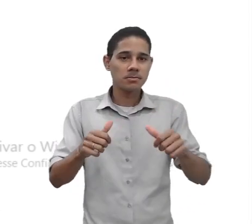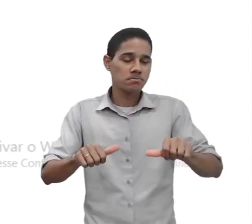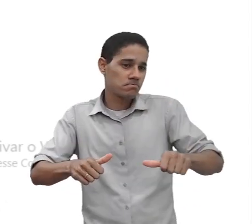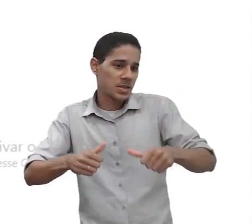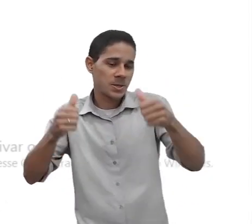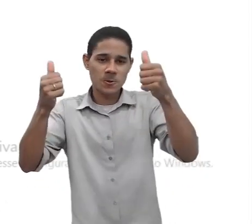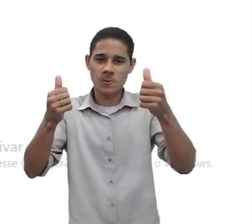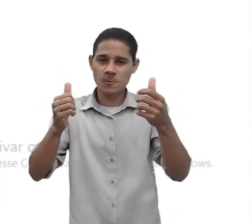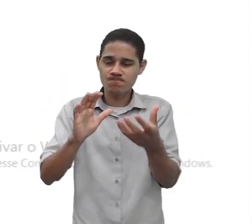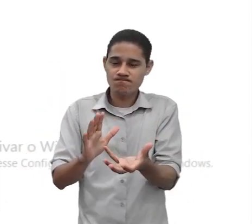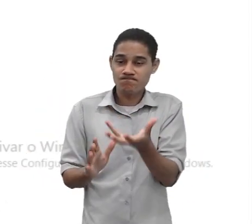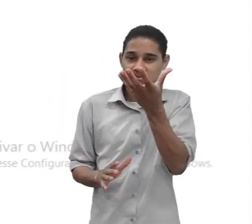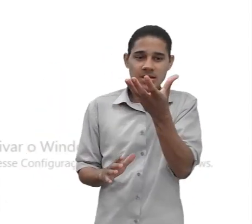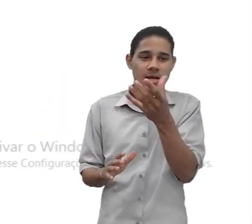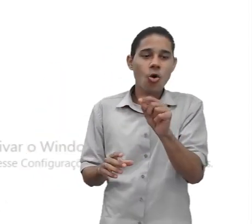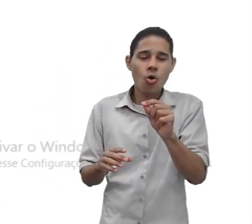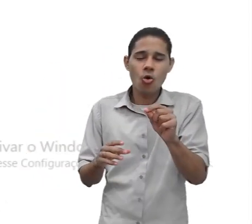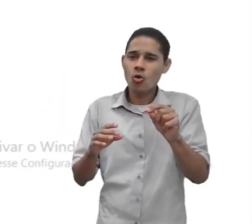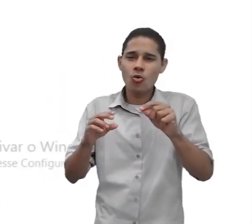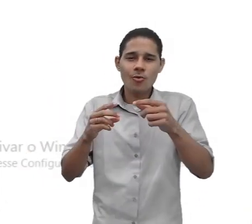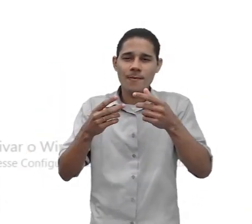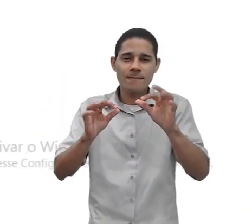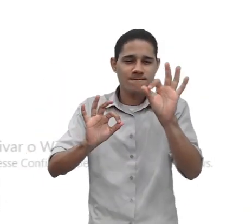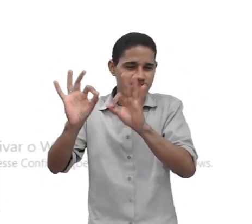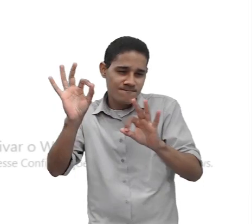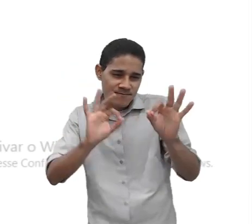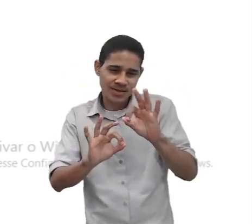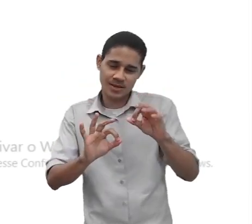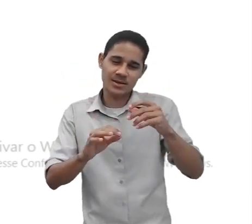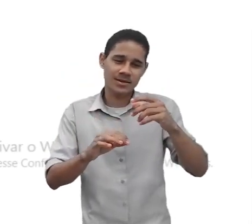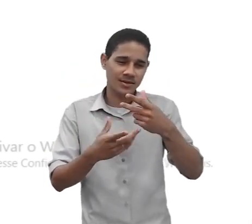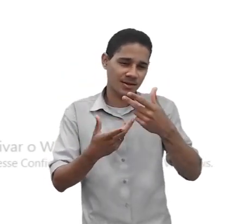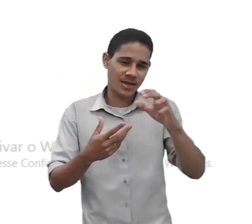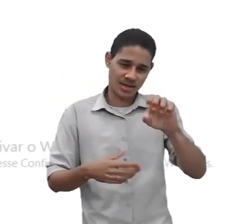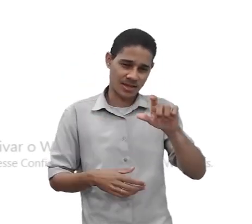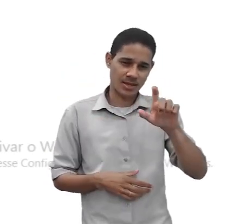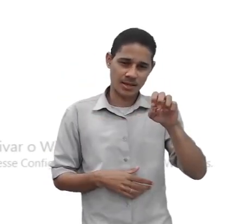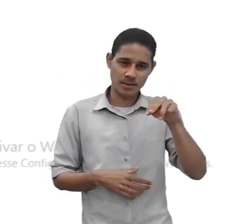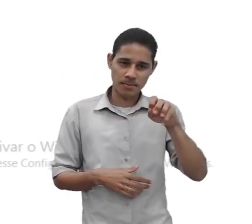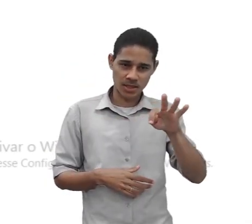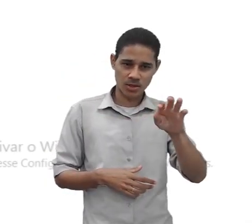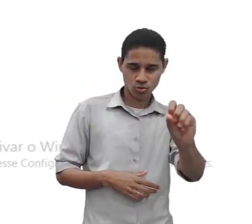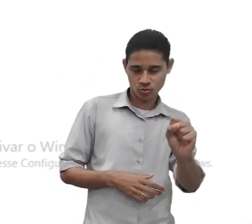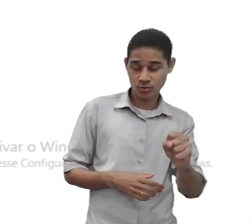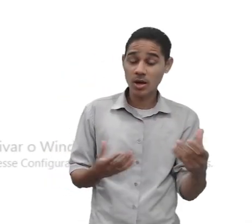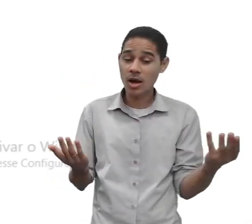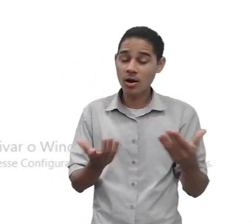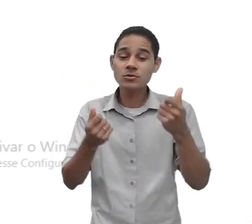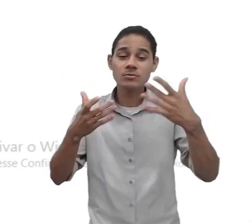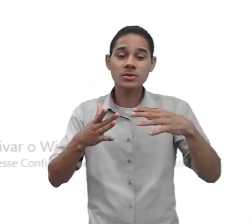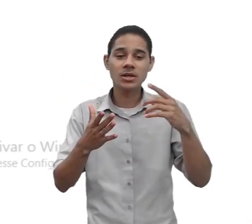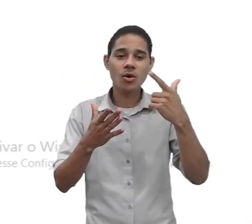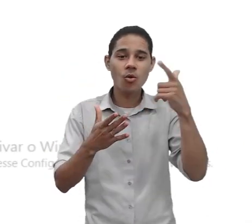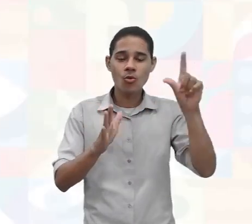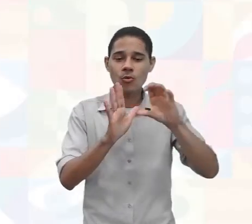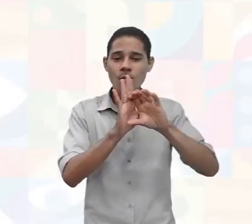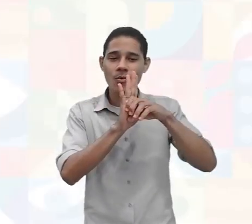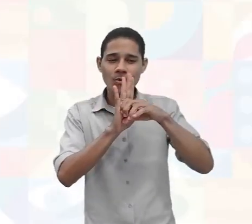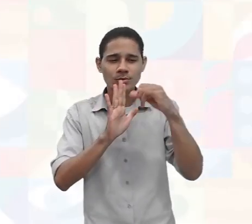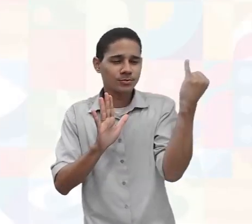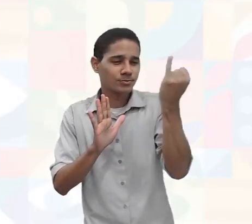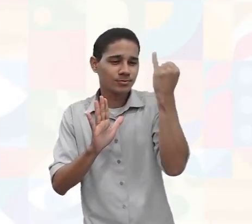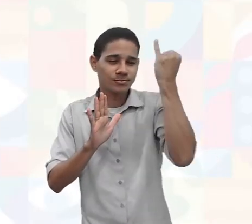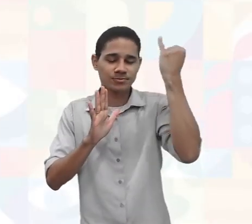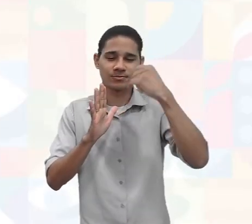ou recortar ou decorar ainda mais os elementos. Agora nós vamos falar de outro conceito muito